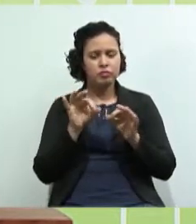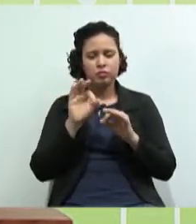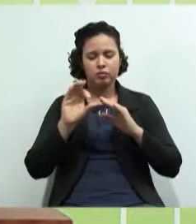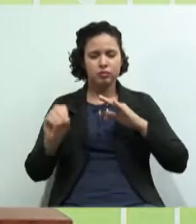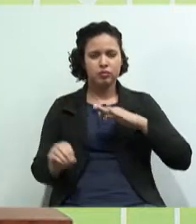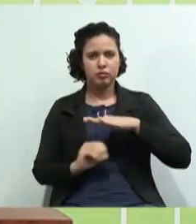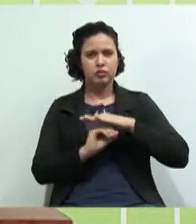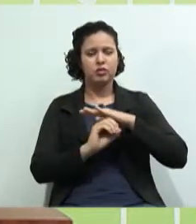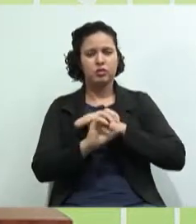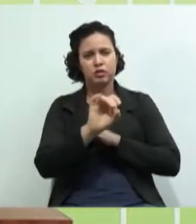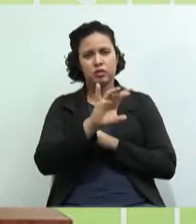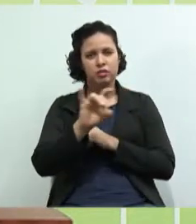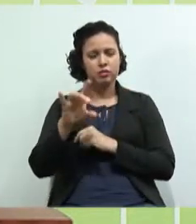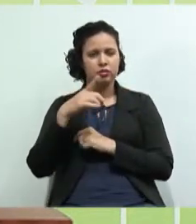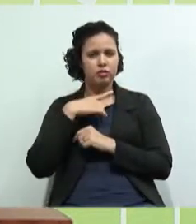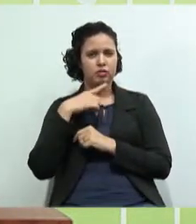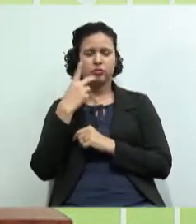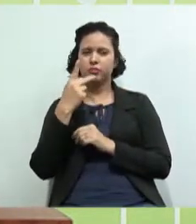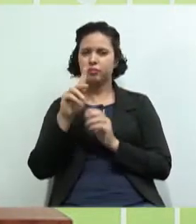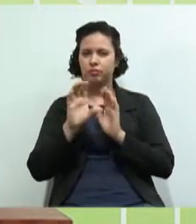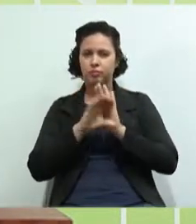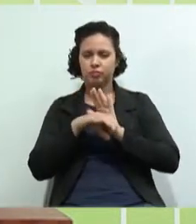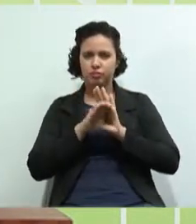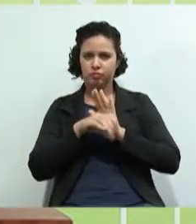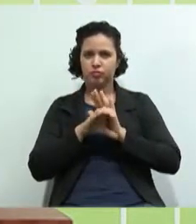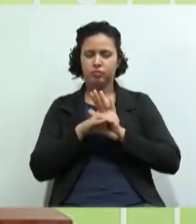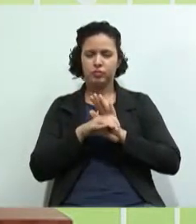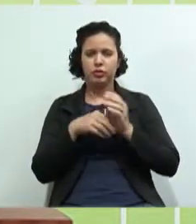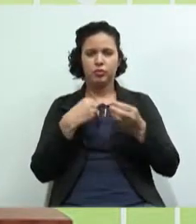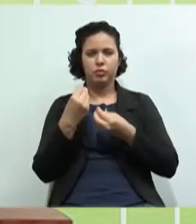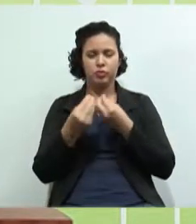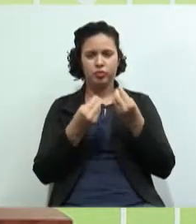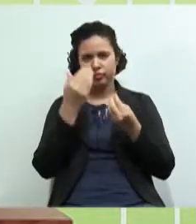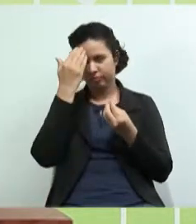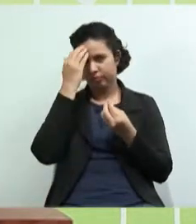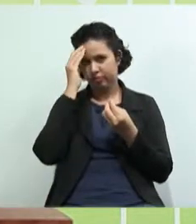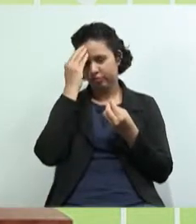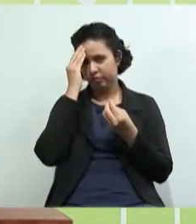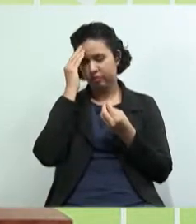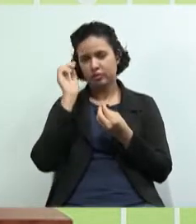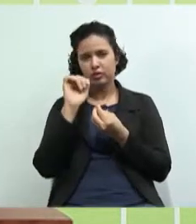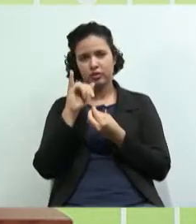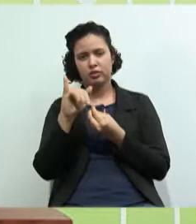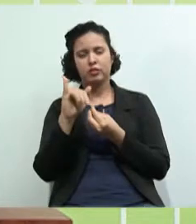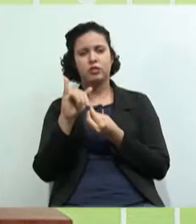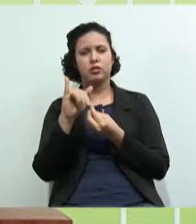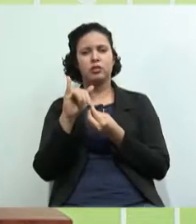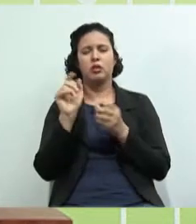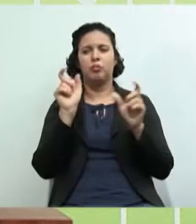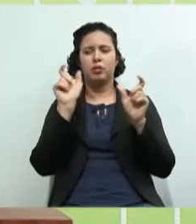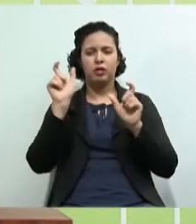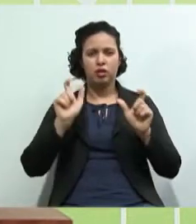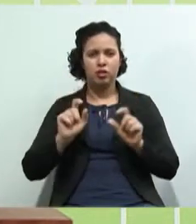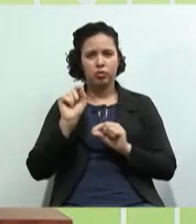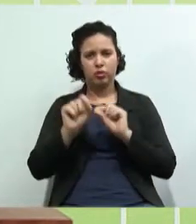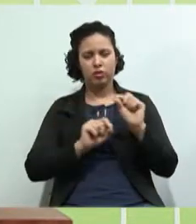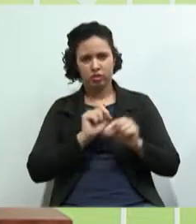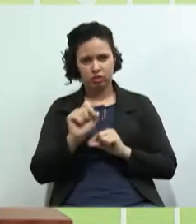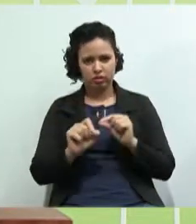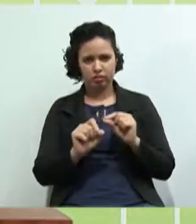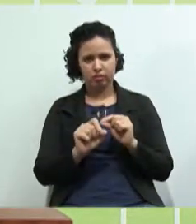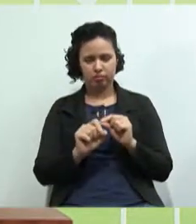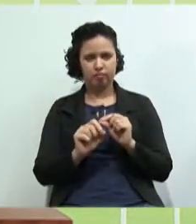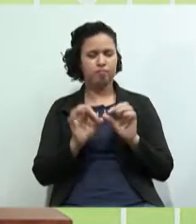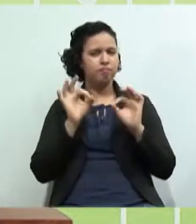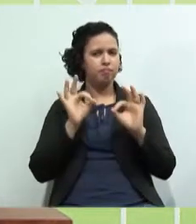um tem o seu conceito específico da forma que entendeu. Mas se colocar as palavras-chave do que é uma organização, com certeza